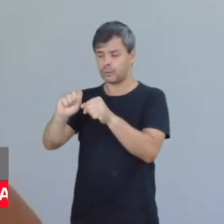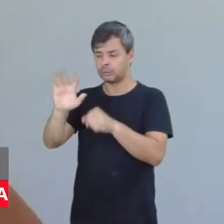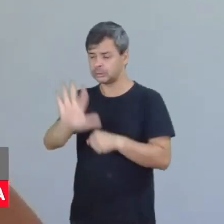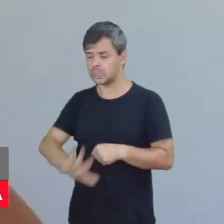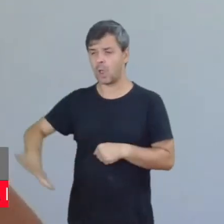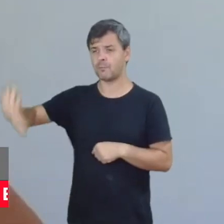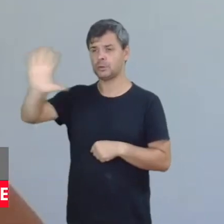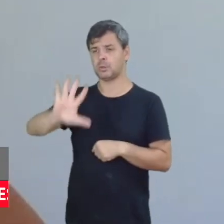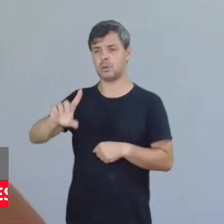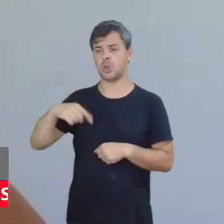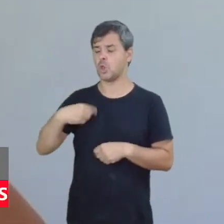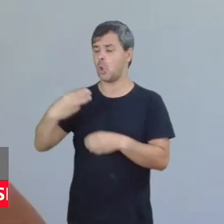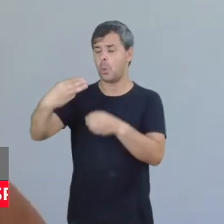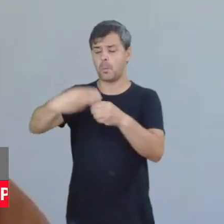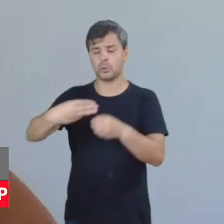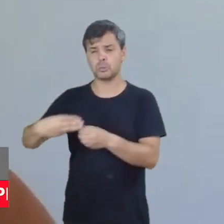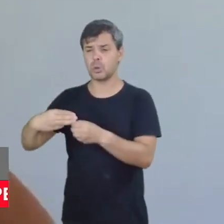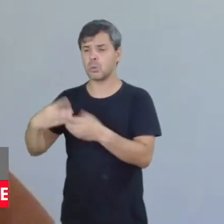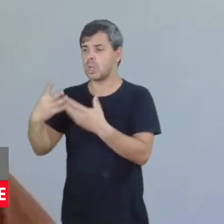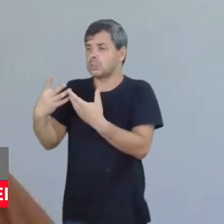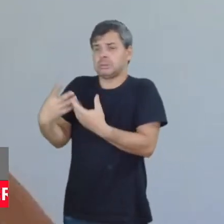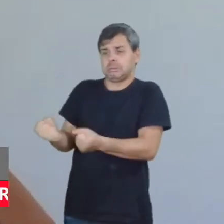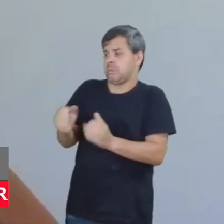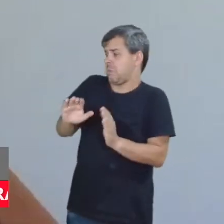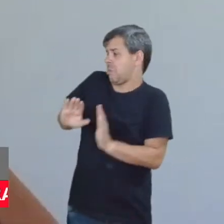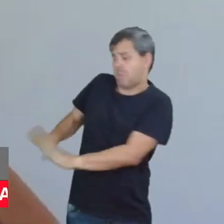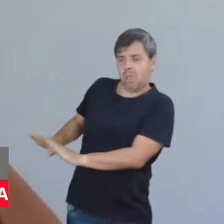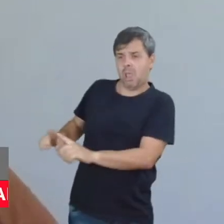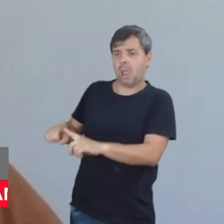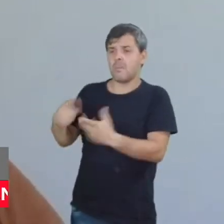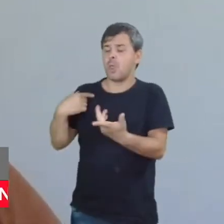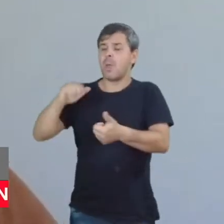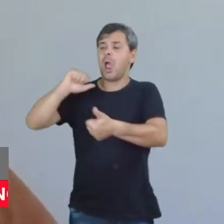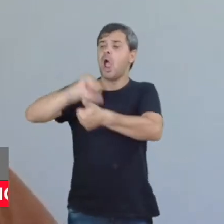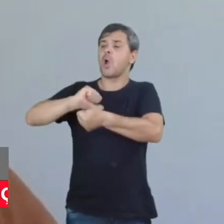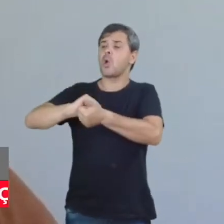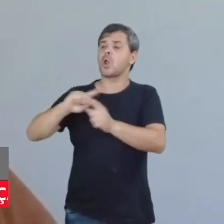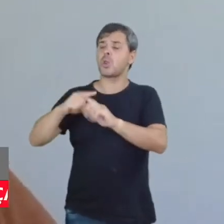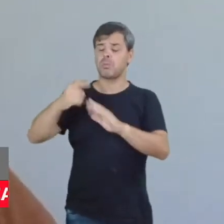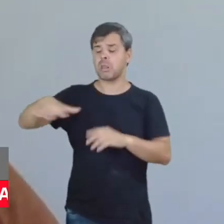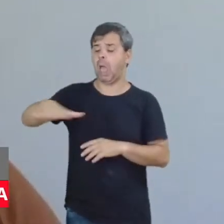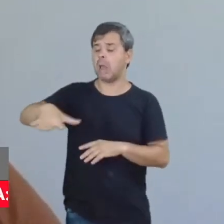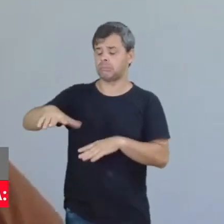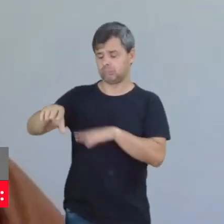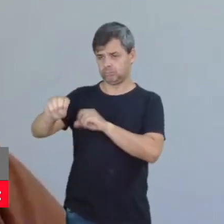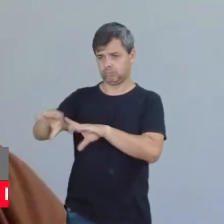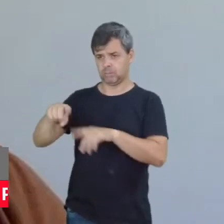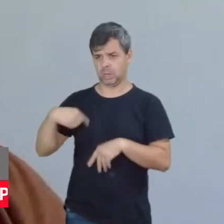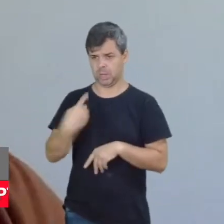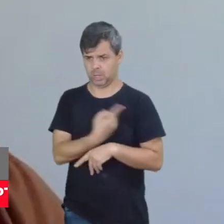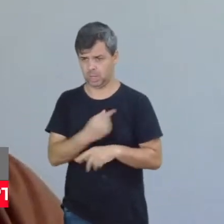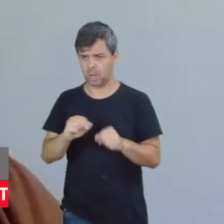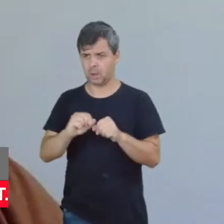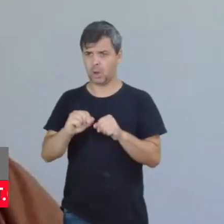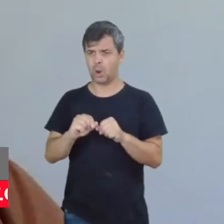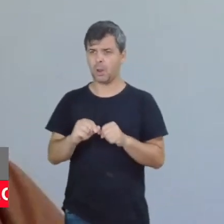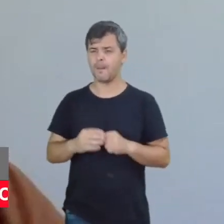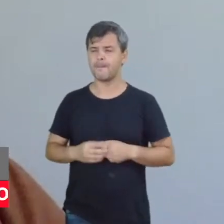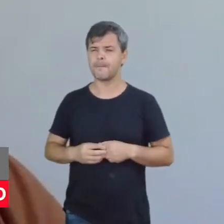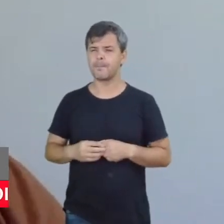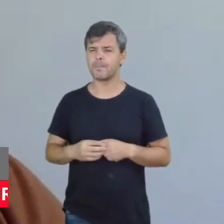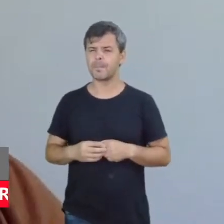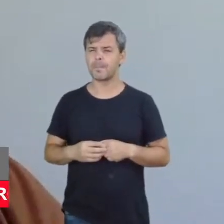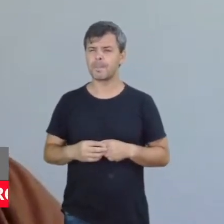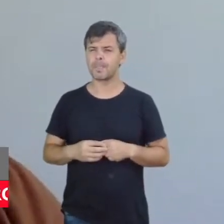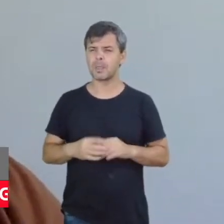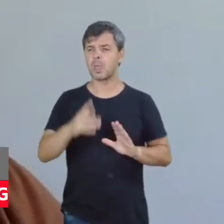muitos municípios não estão aderindo, e que isso impacta diretamente na qualidade da educação. O ministro Camilo Santana lançou o